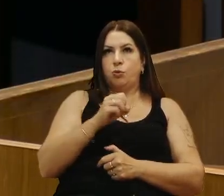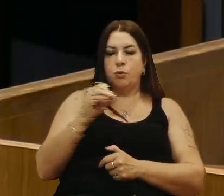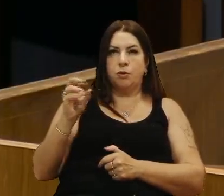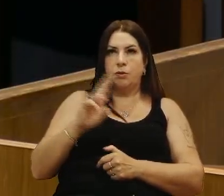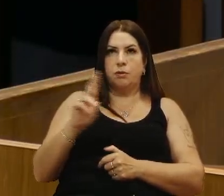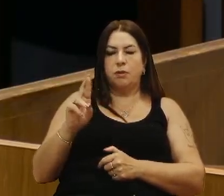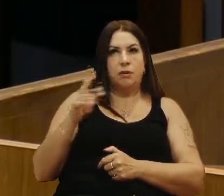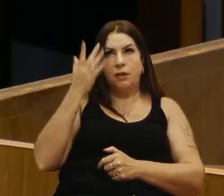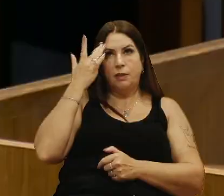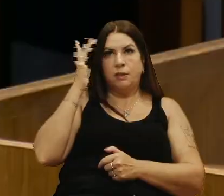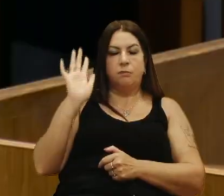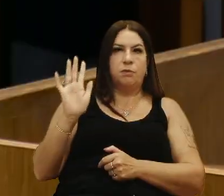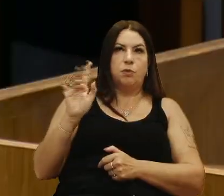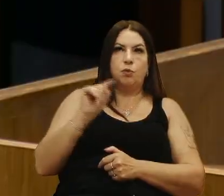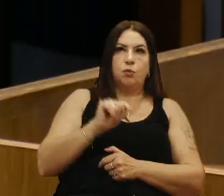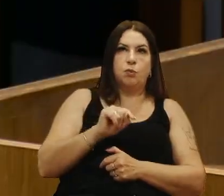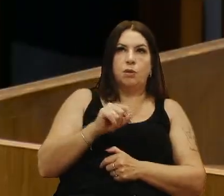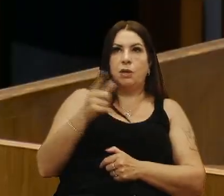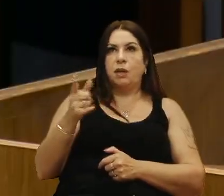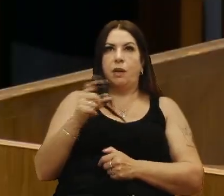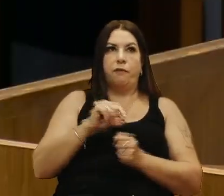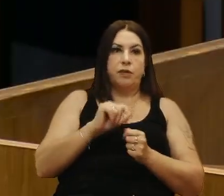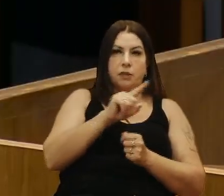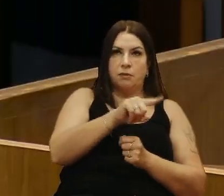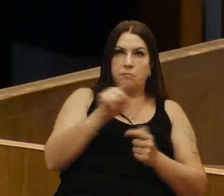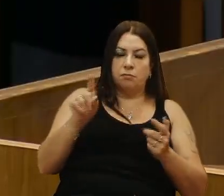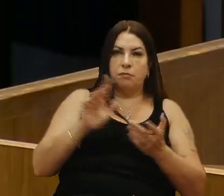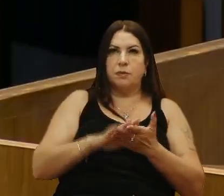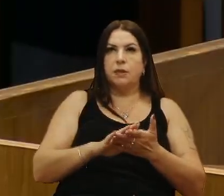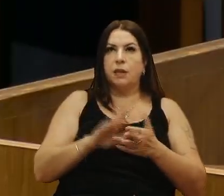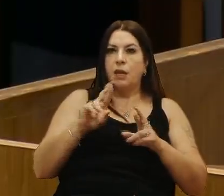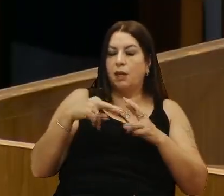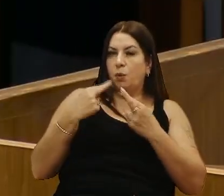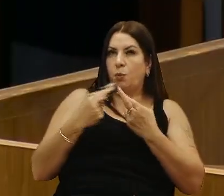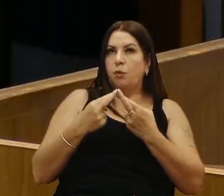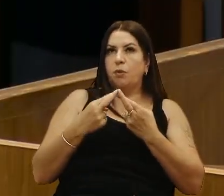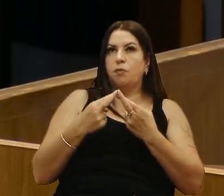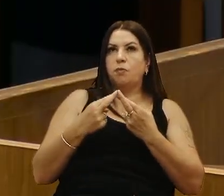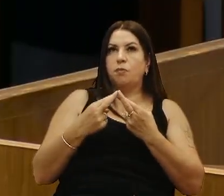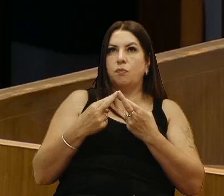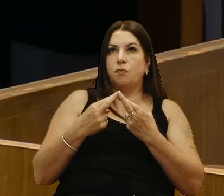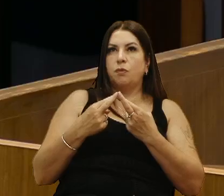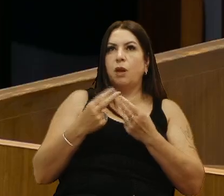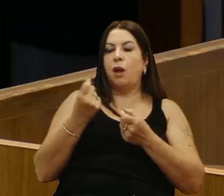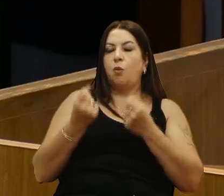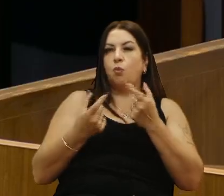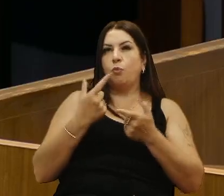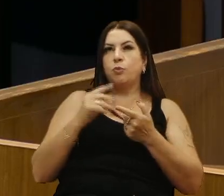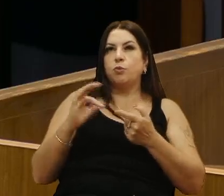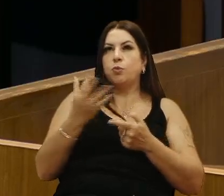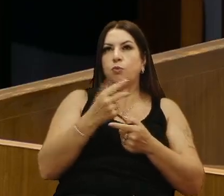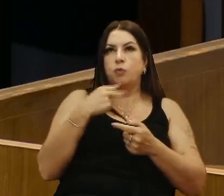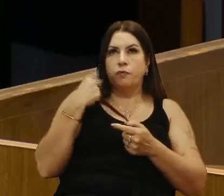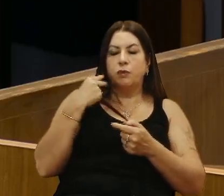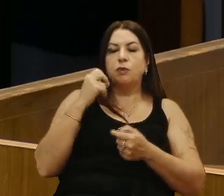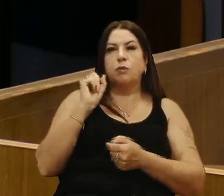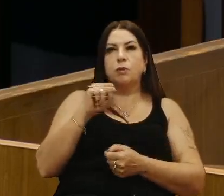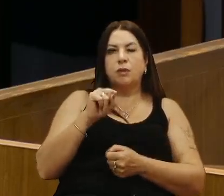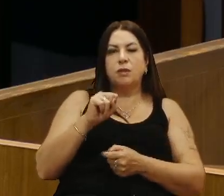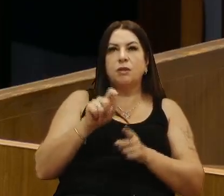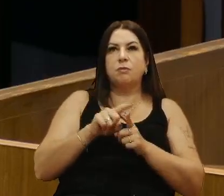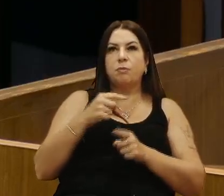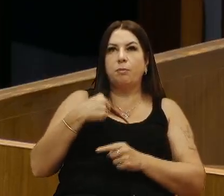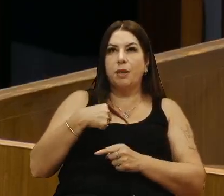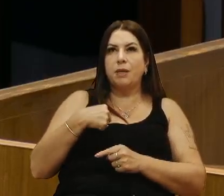dito, ninguém sabia do que valeria, para que valeria. As reuniões foram algumas com todos os vereadores, sim, mas